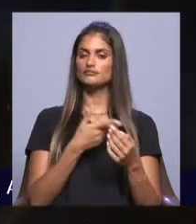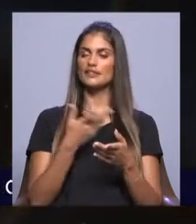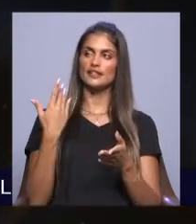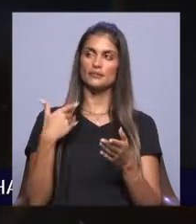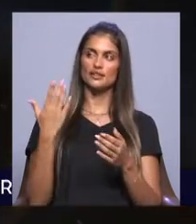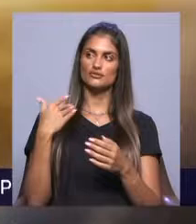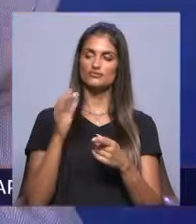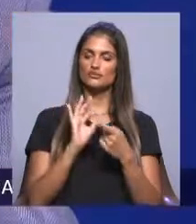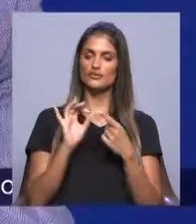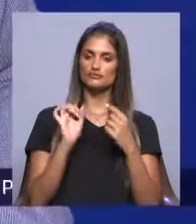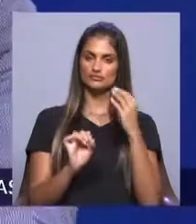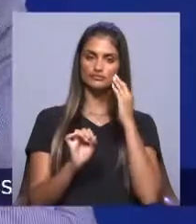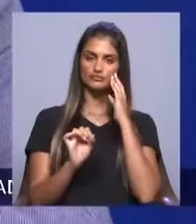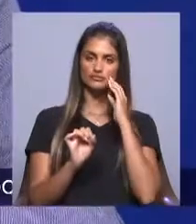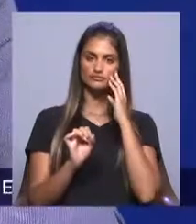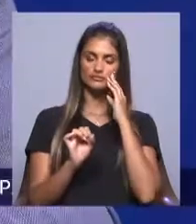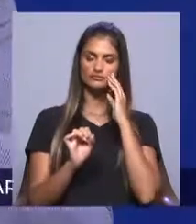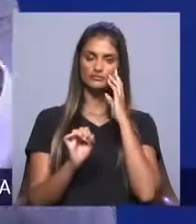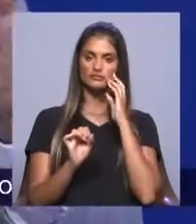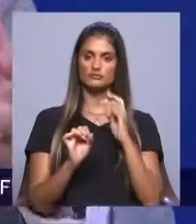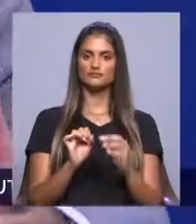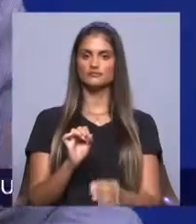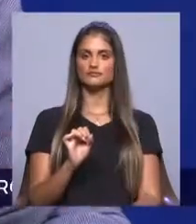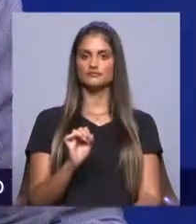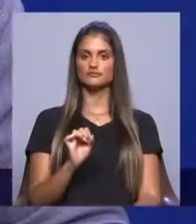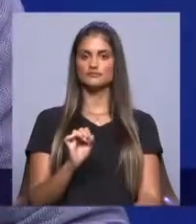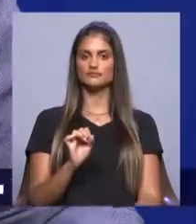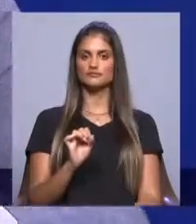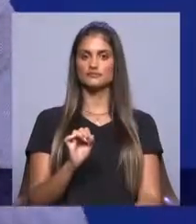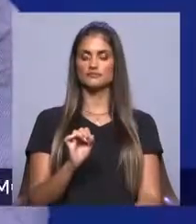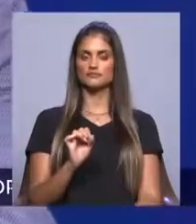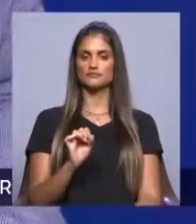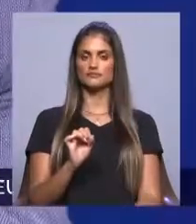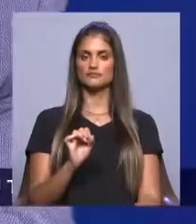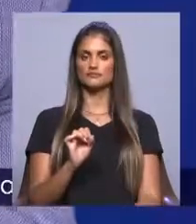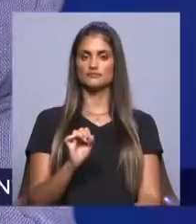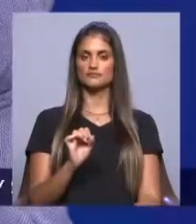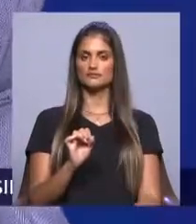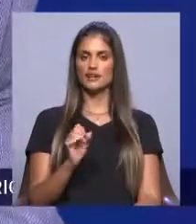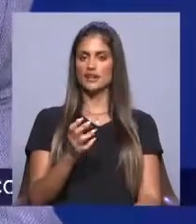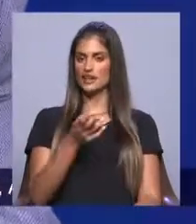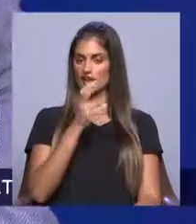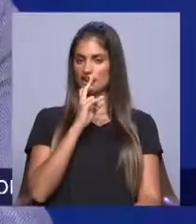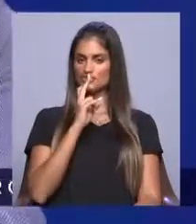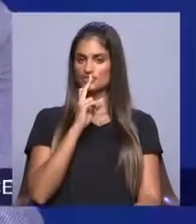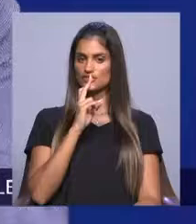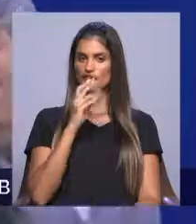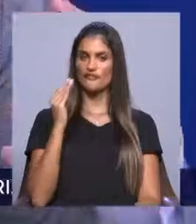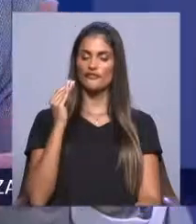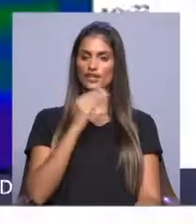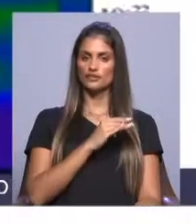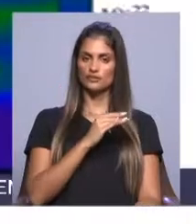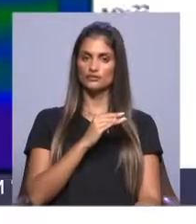muito específicas, nomeadamente grandes jatos de gás turbulento, frio,